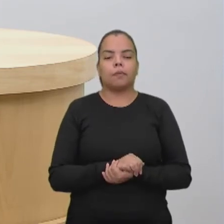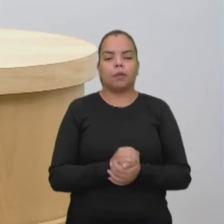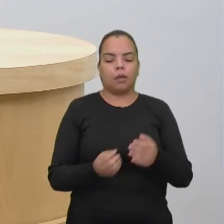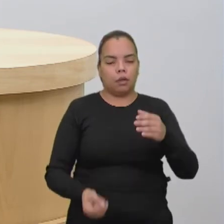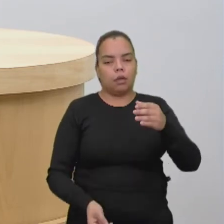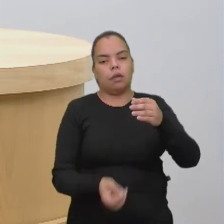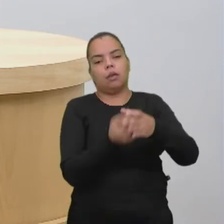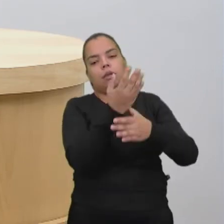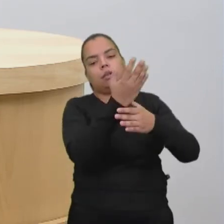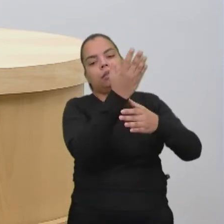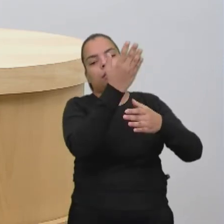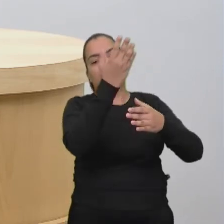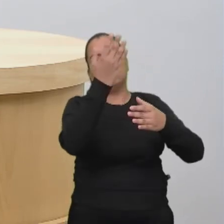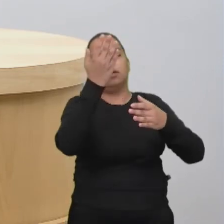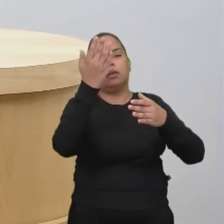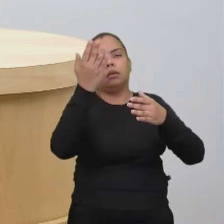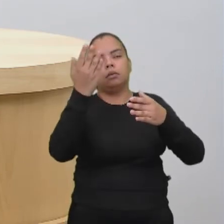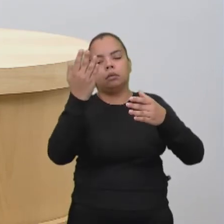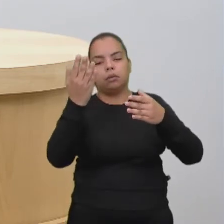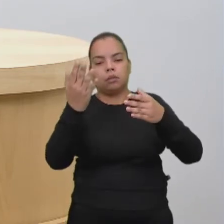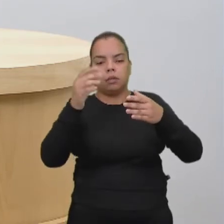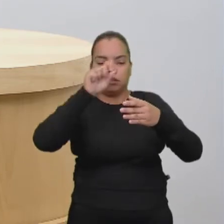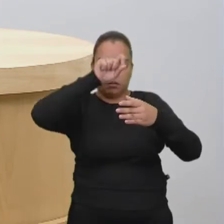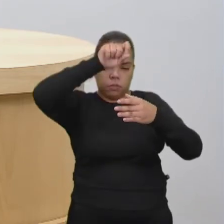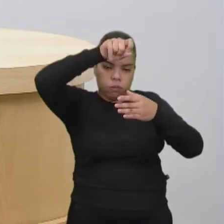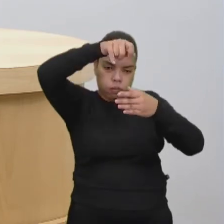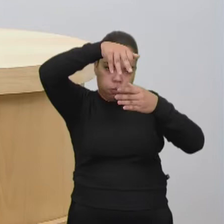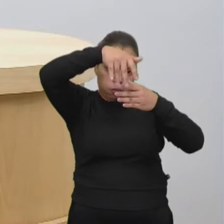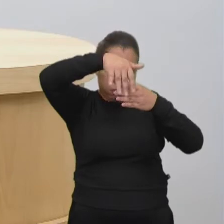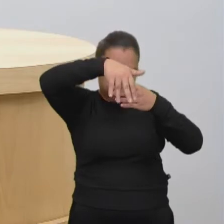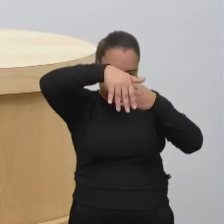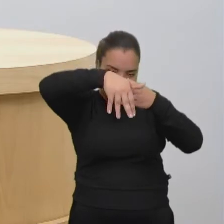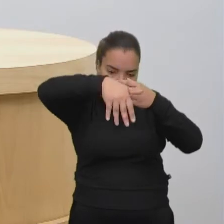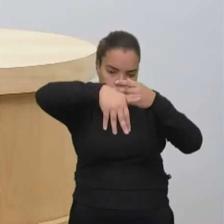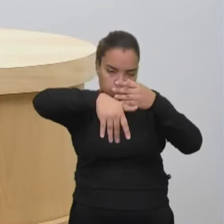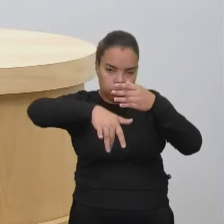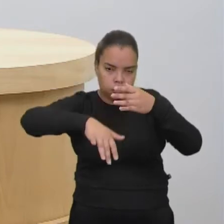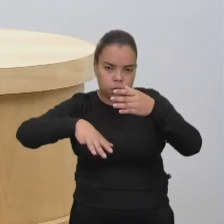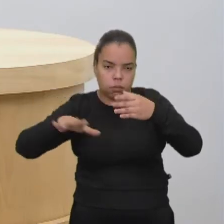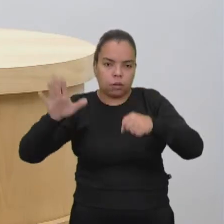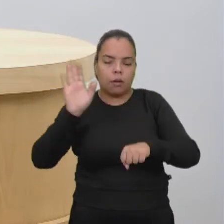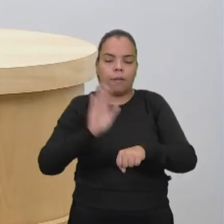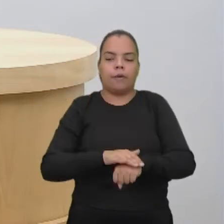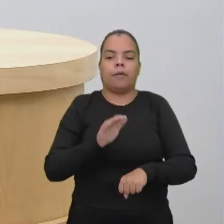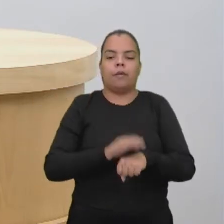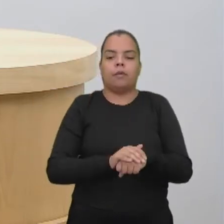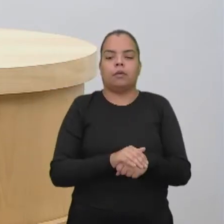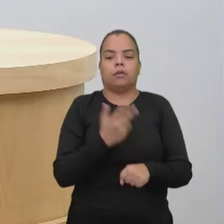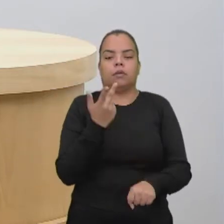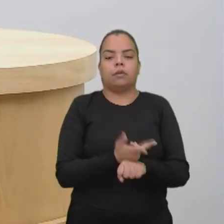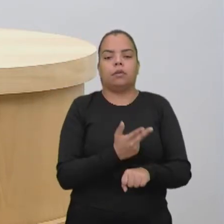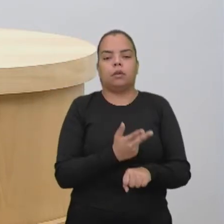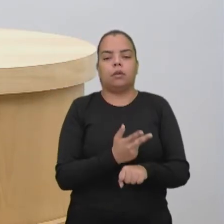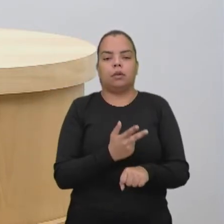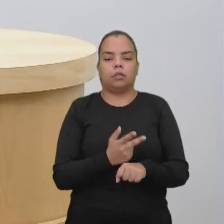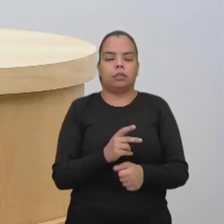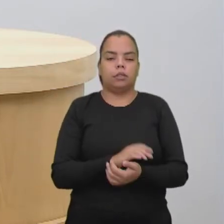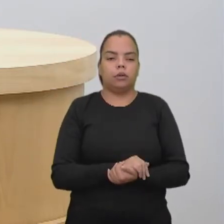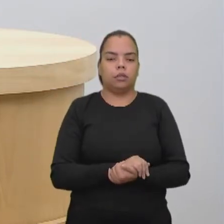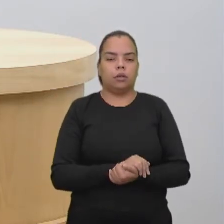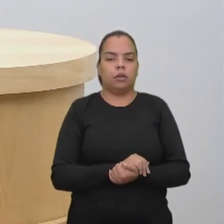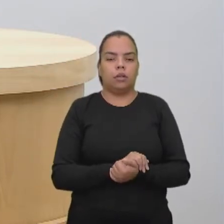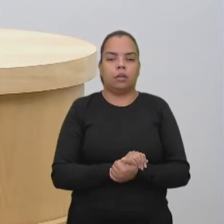erosão, intemperismo, todo esse processo aí, né, relativo, né, a questões aí